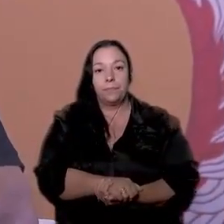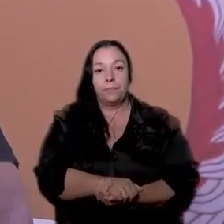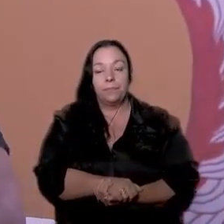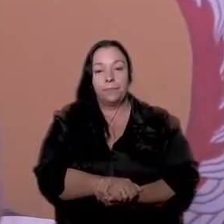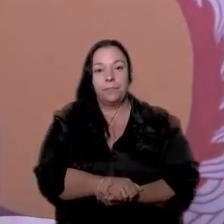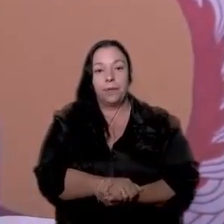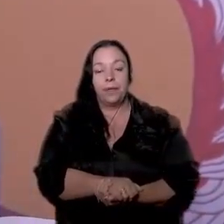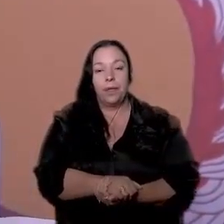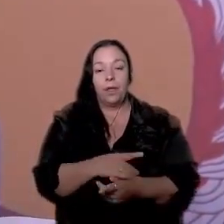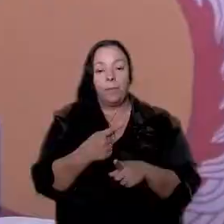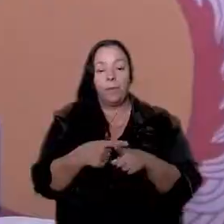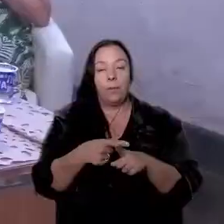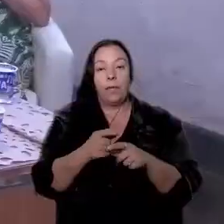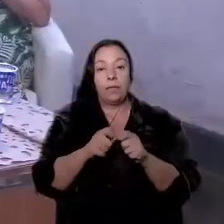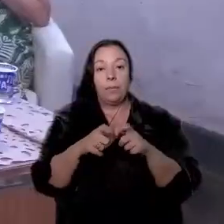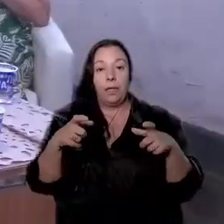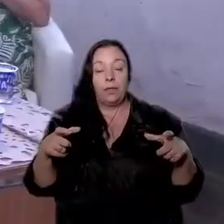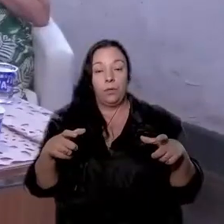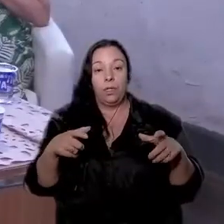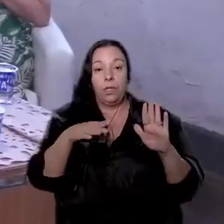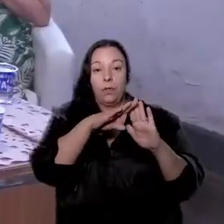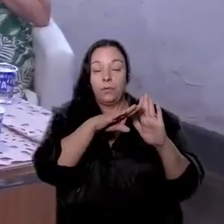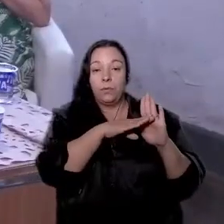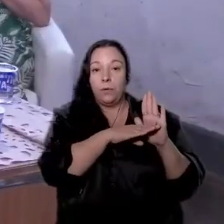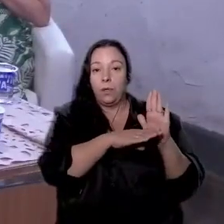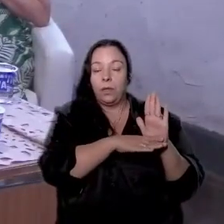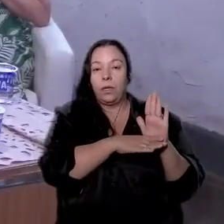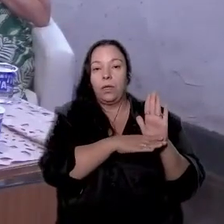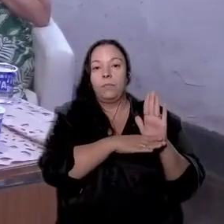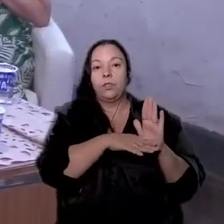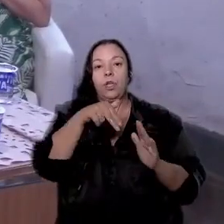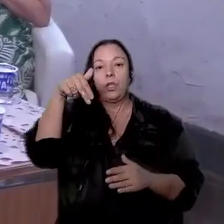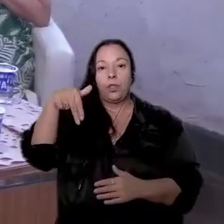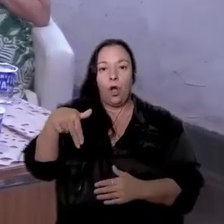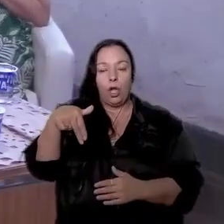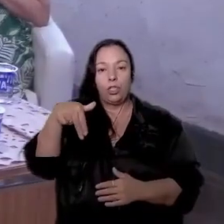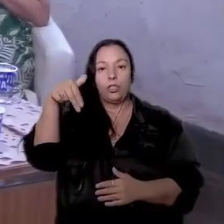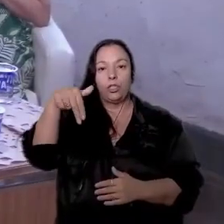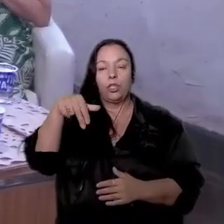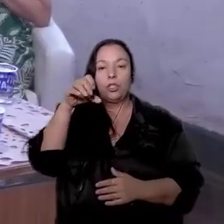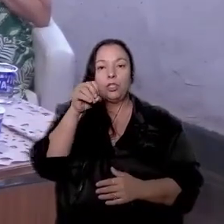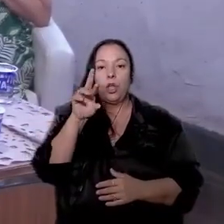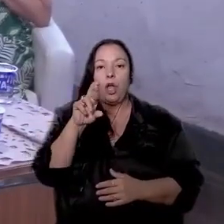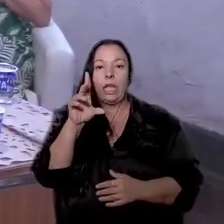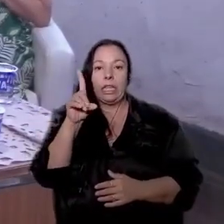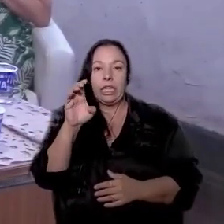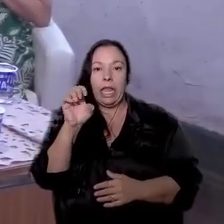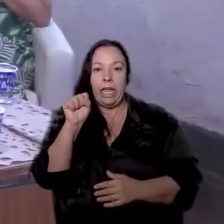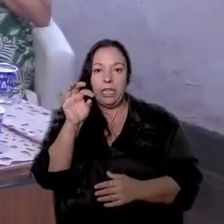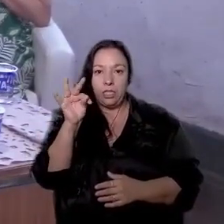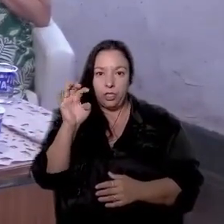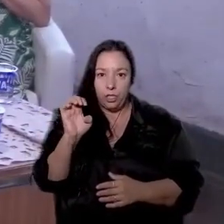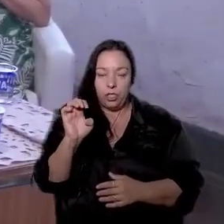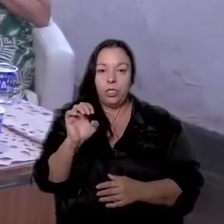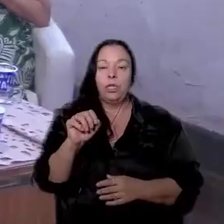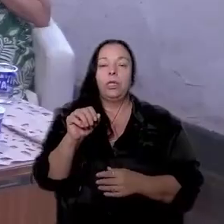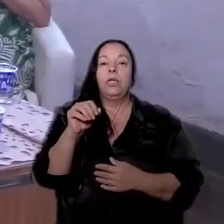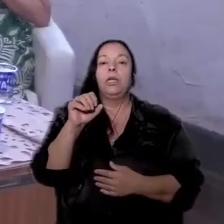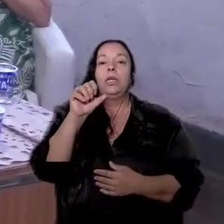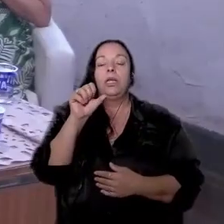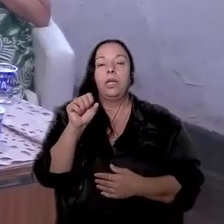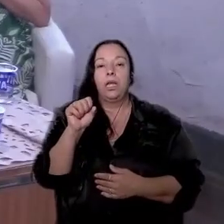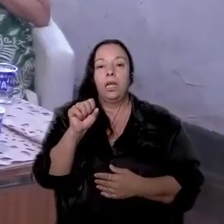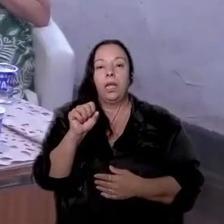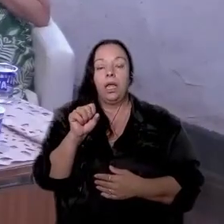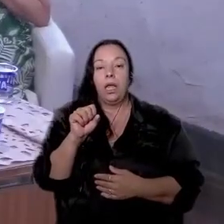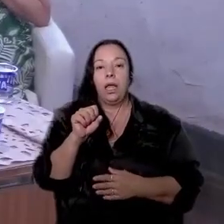nacionalização, por mais que a maioria dos programas esteja priorizando Norte, Nordeste e Centro-Oeste, você citou também o próprio